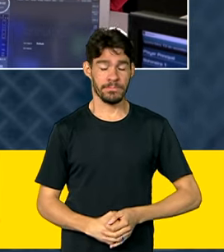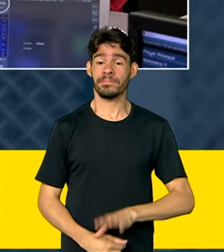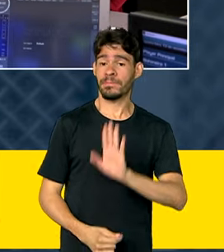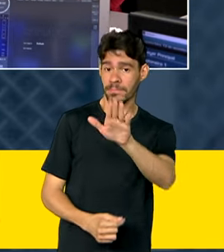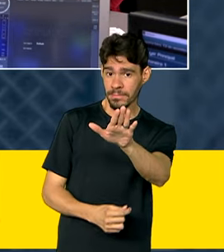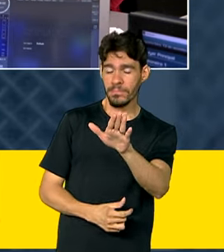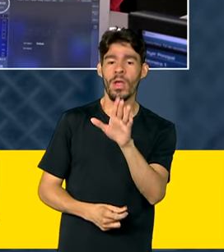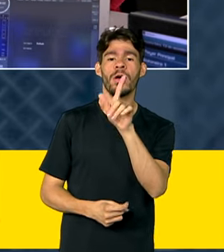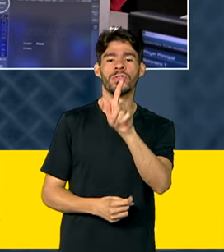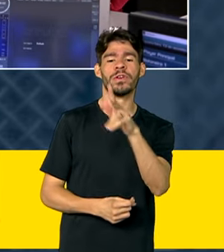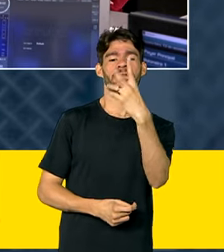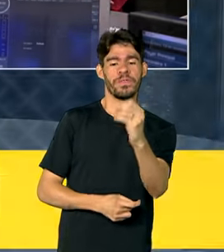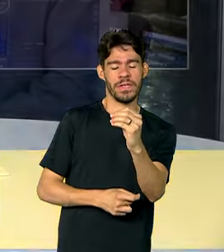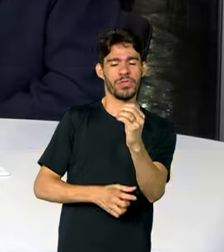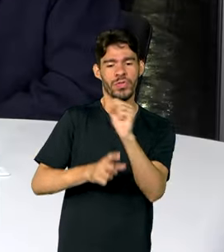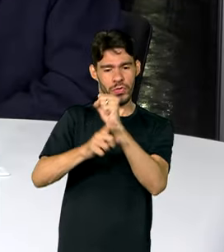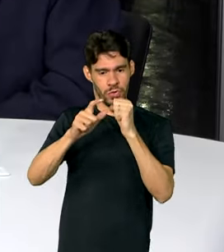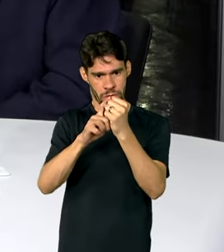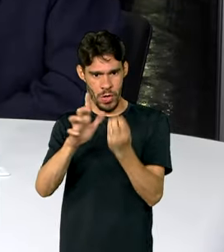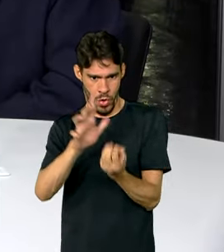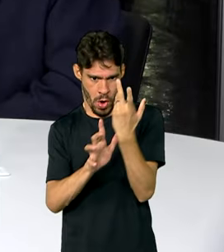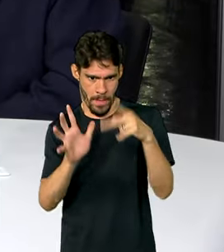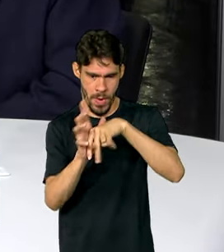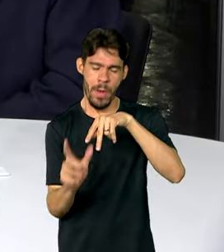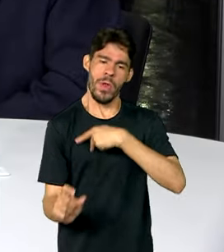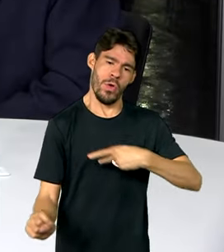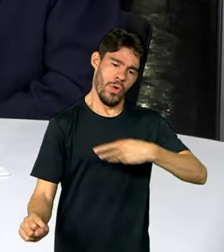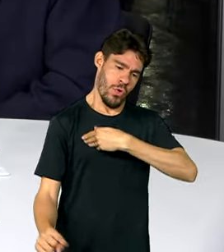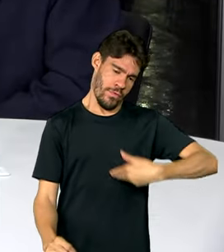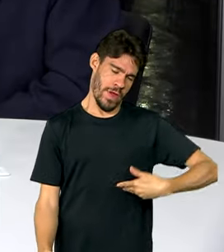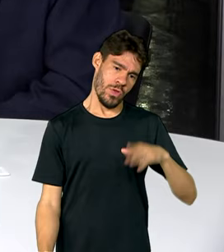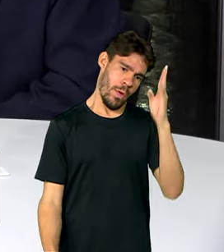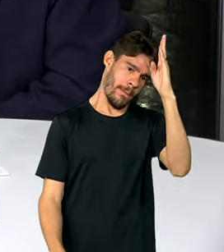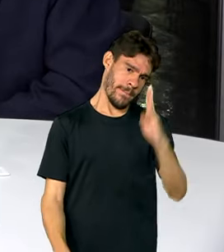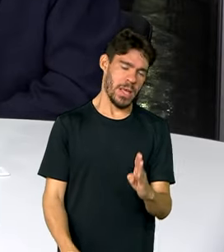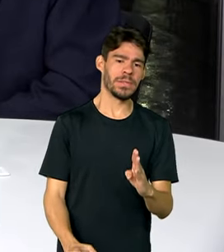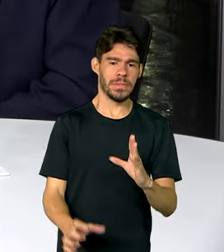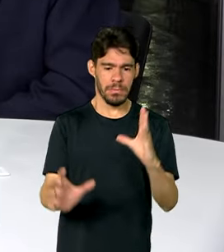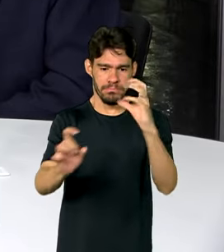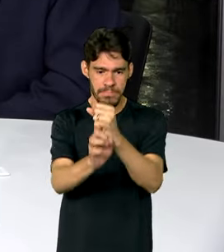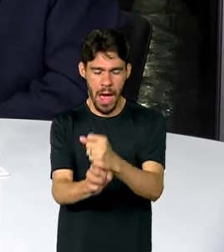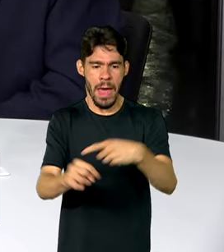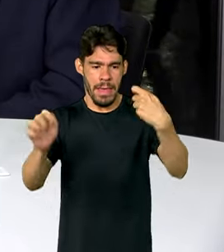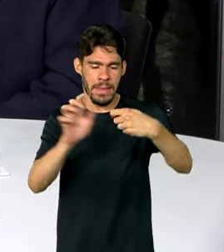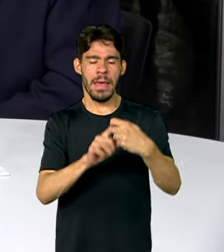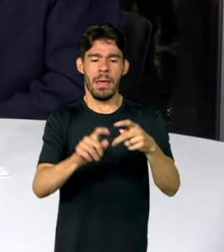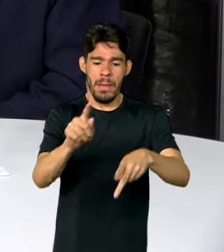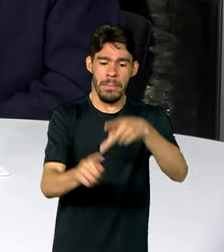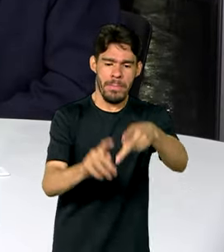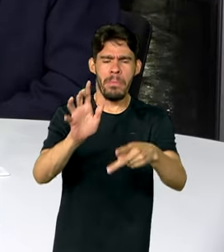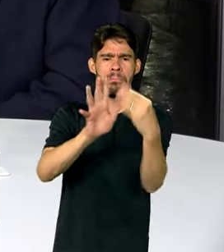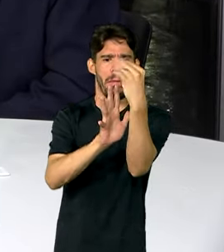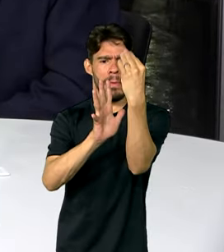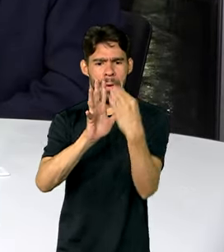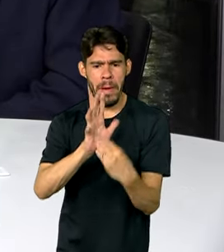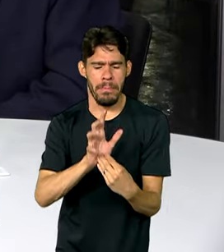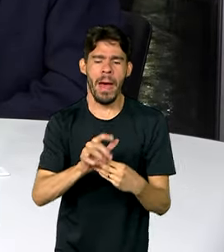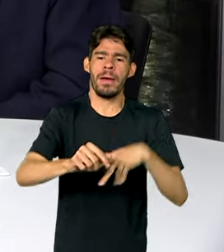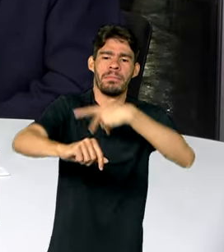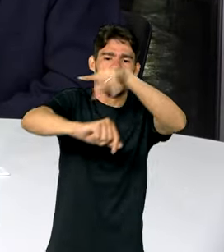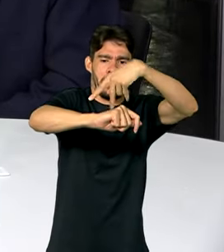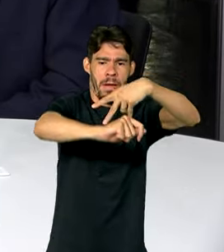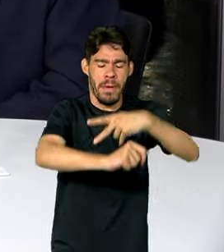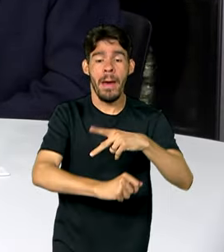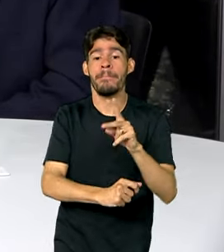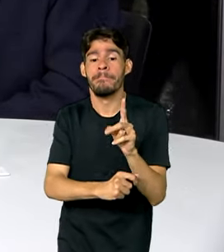Luciano, o G20 Social foi criado pelo governo brasileiro para reunir as demandas das populações, dos cidadãos de vários países. É